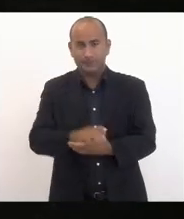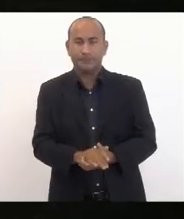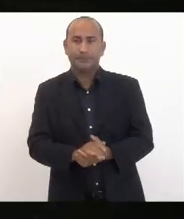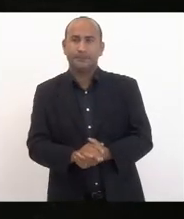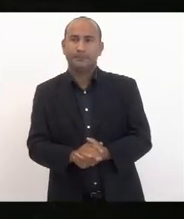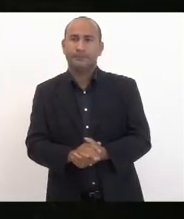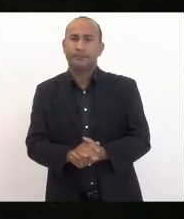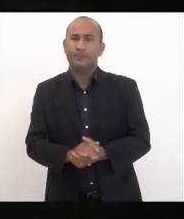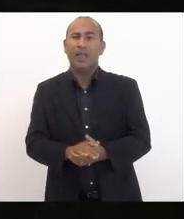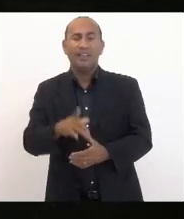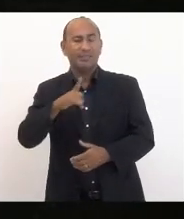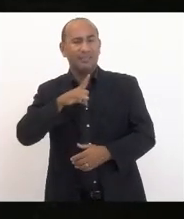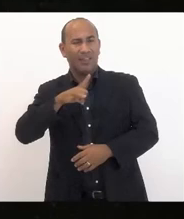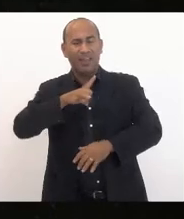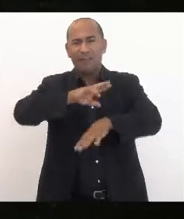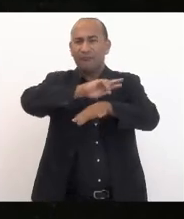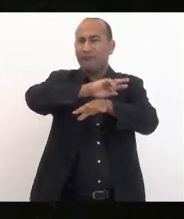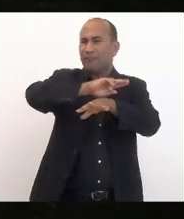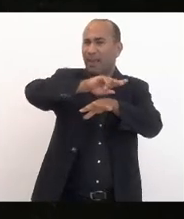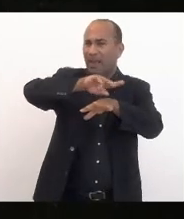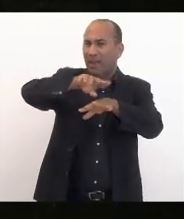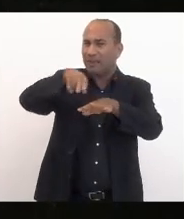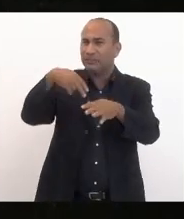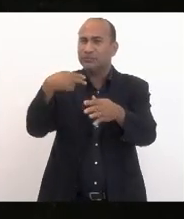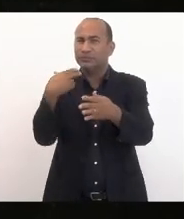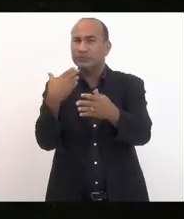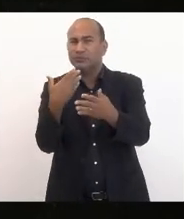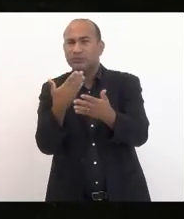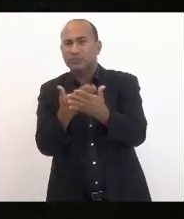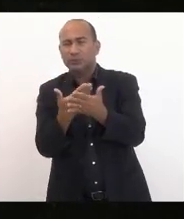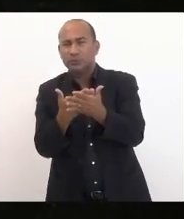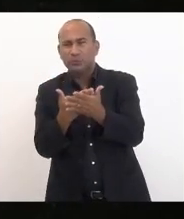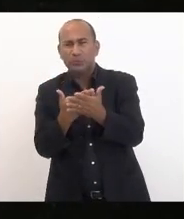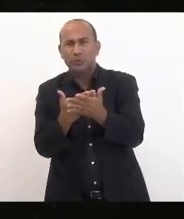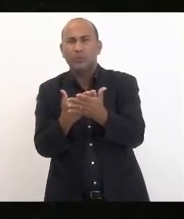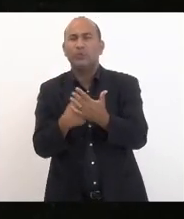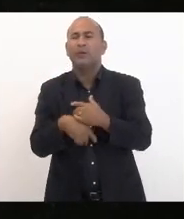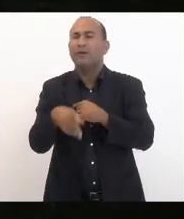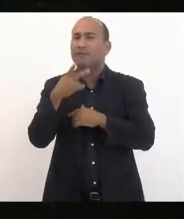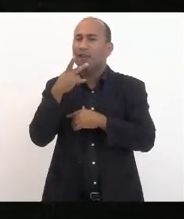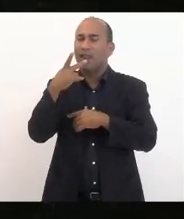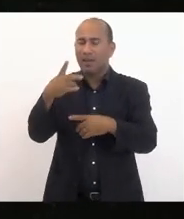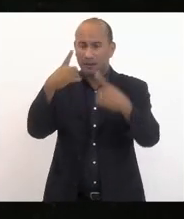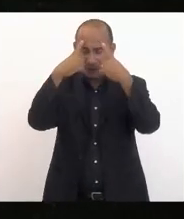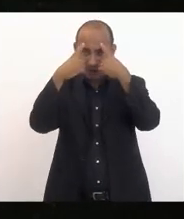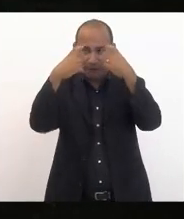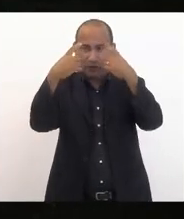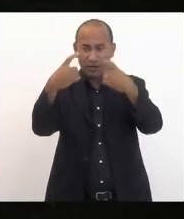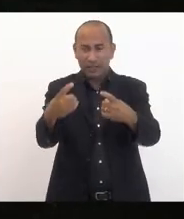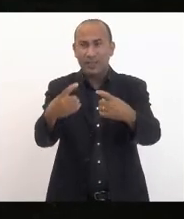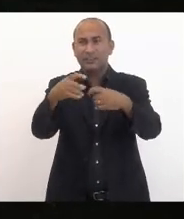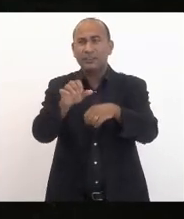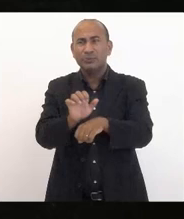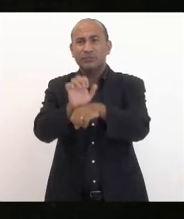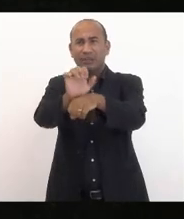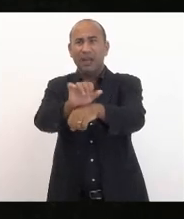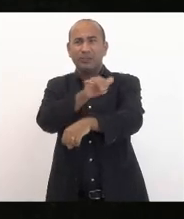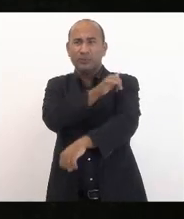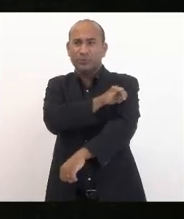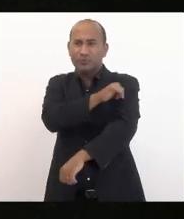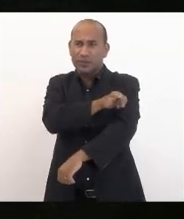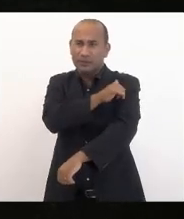Há uma série de estudos, laboratório de estudos da violência da Universidade do Estado do Rio de Janeiro,